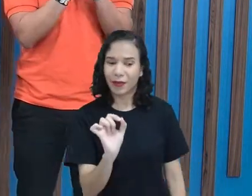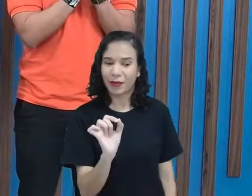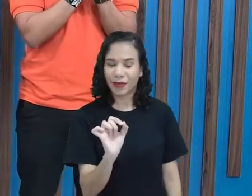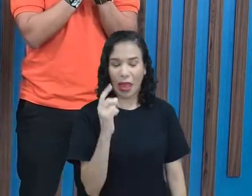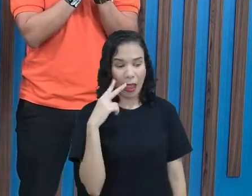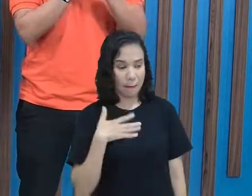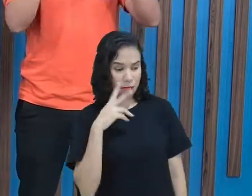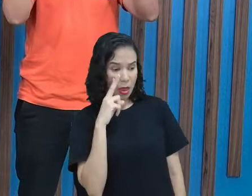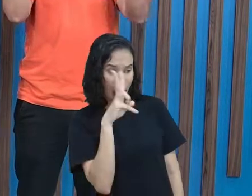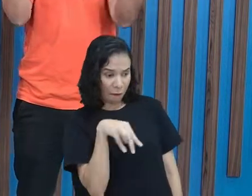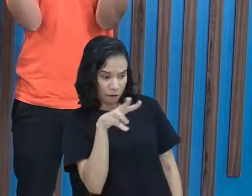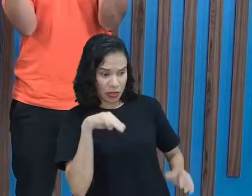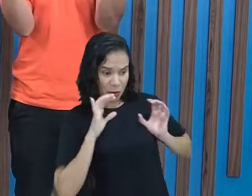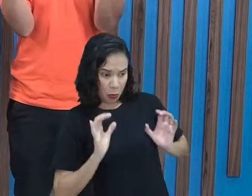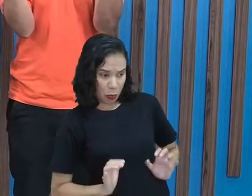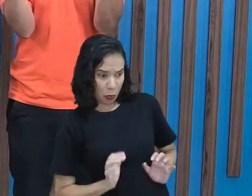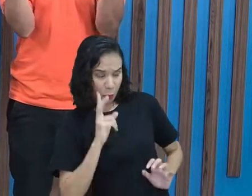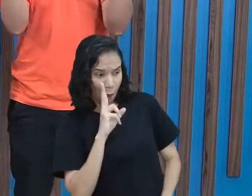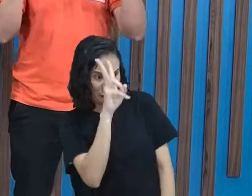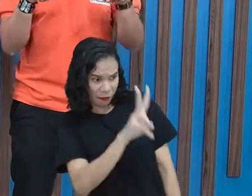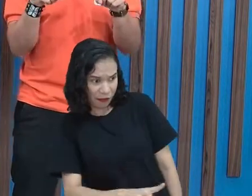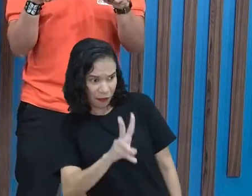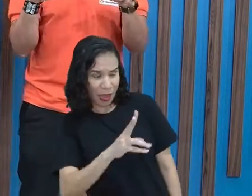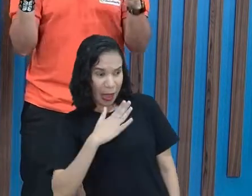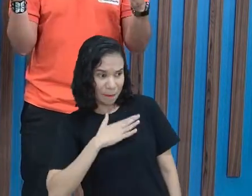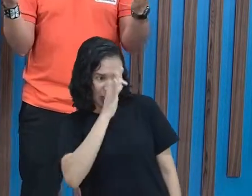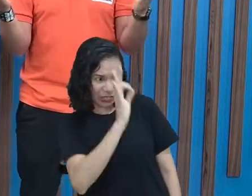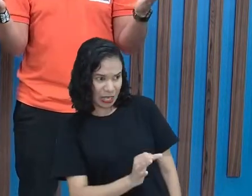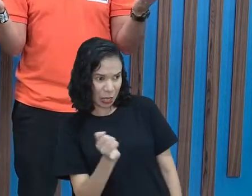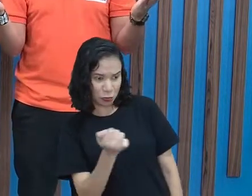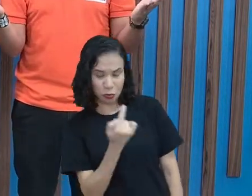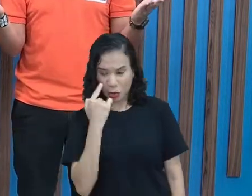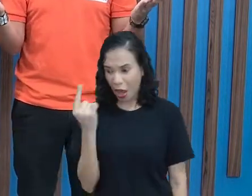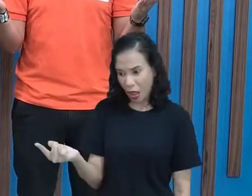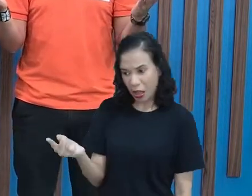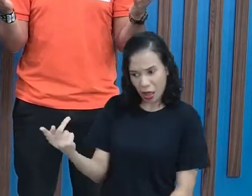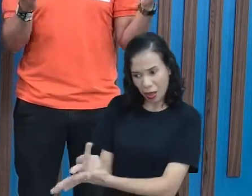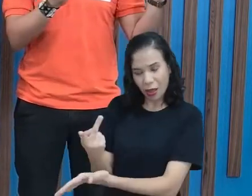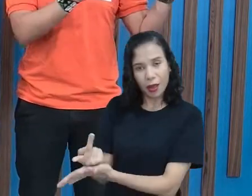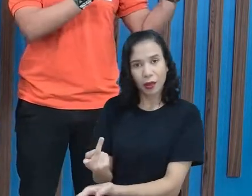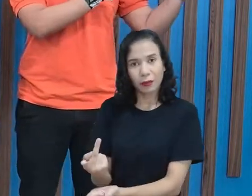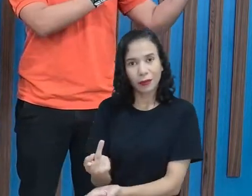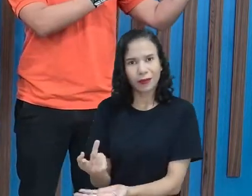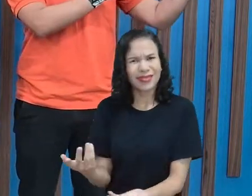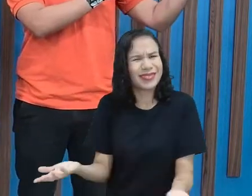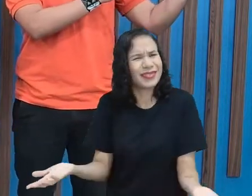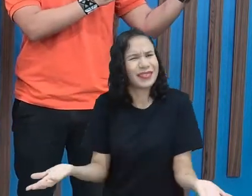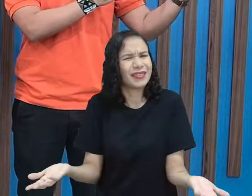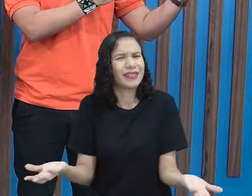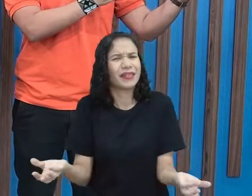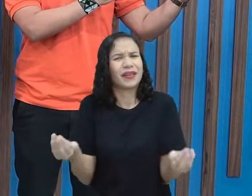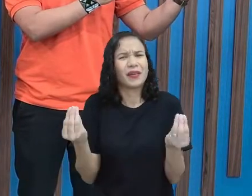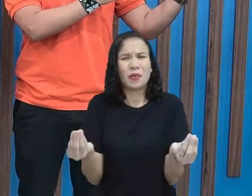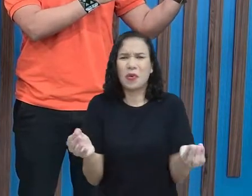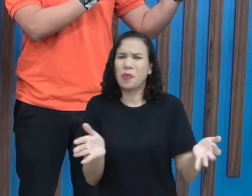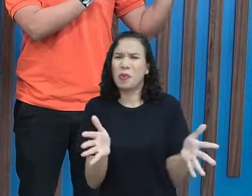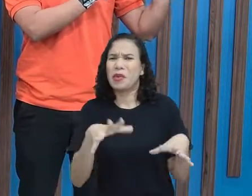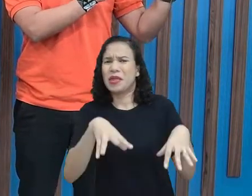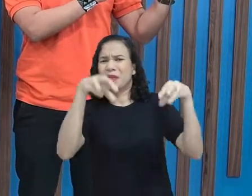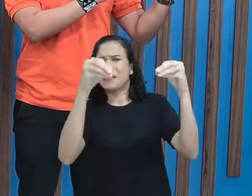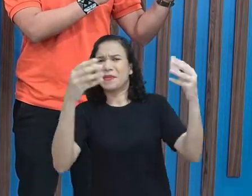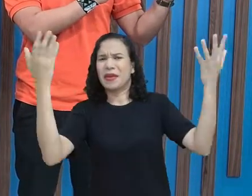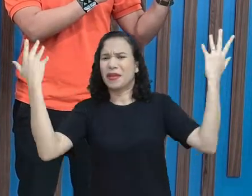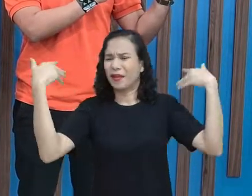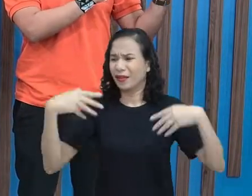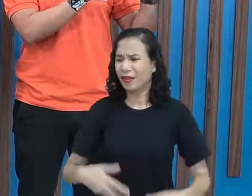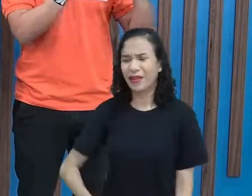sua visão metafísica, né, é mais certa do que a do outro, minha gente, isso é coisa da Idade Inquisição, Média. né? Isso é coisa Faz da